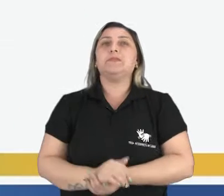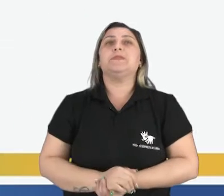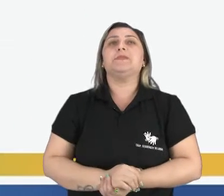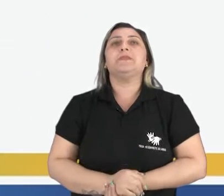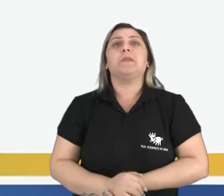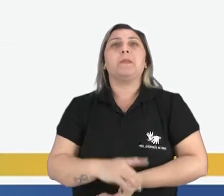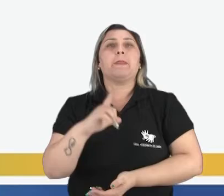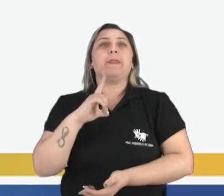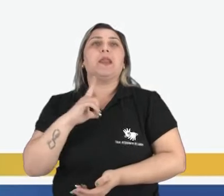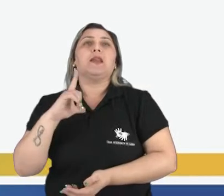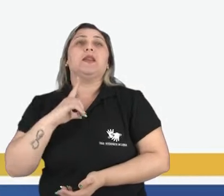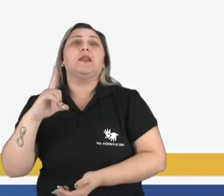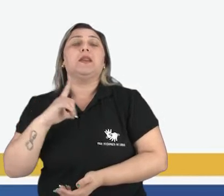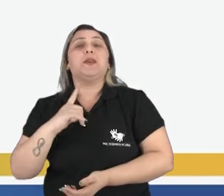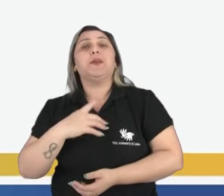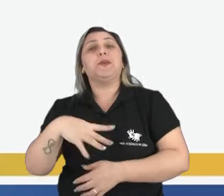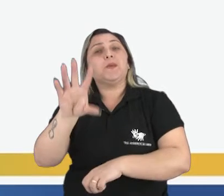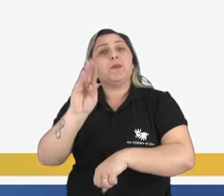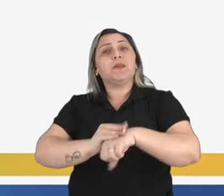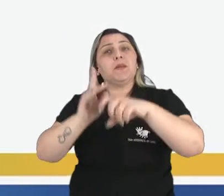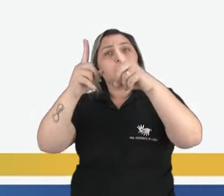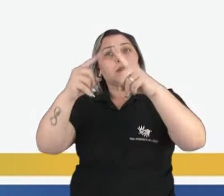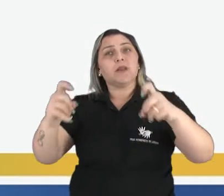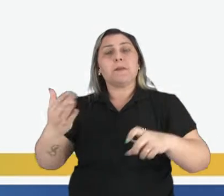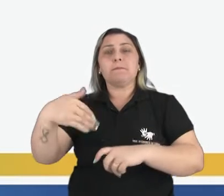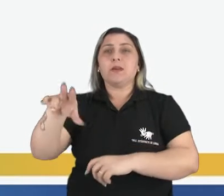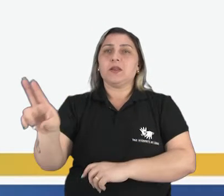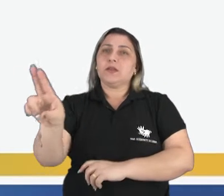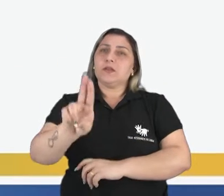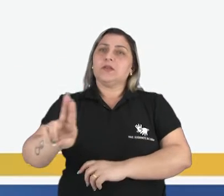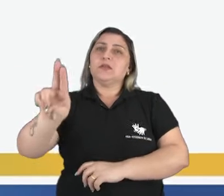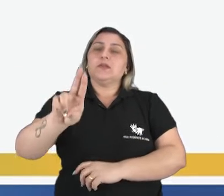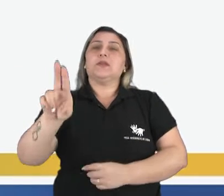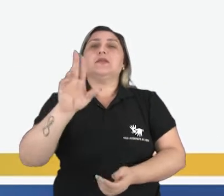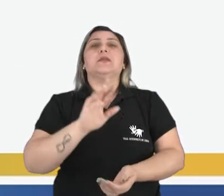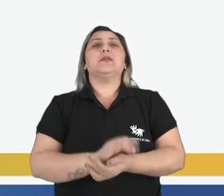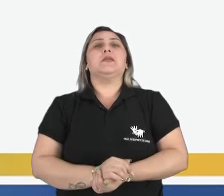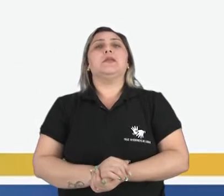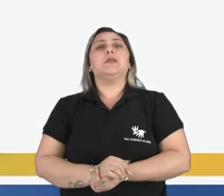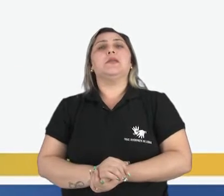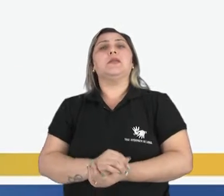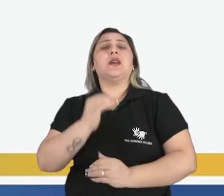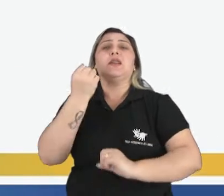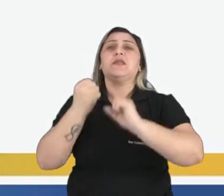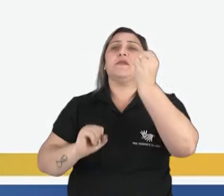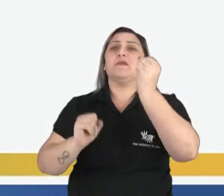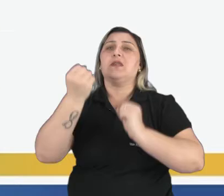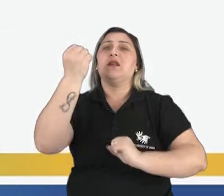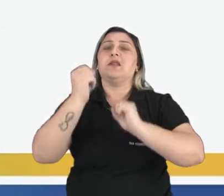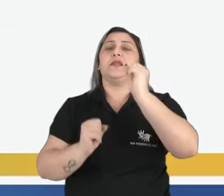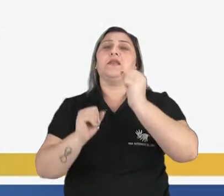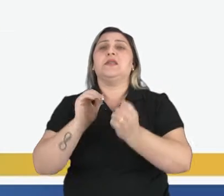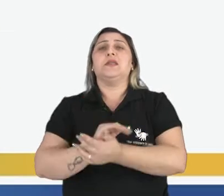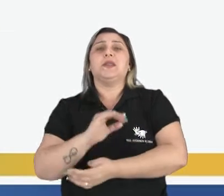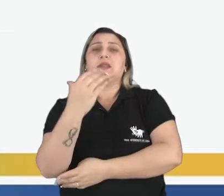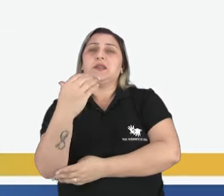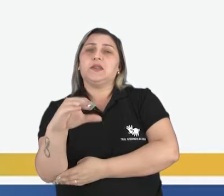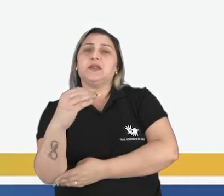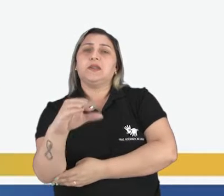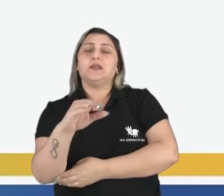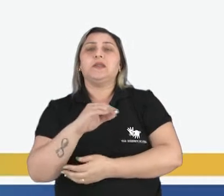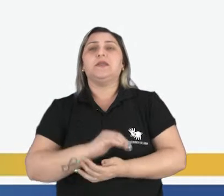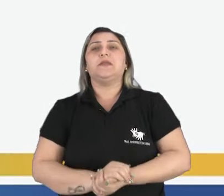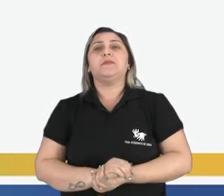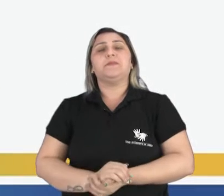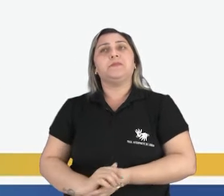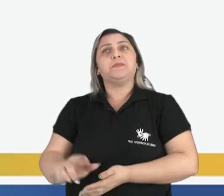E aí temos o conhecimento científico, esse é o mais usado nas fábricas, nas ciências,